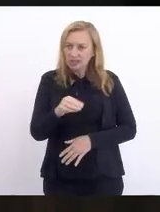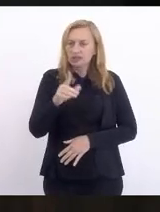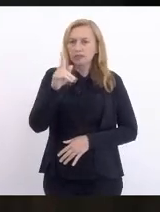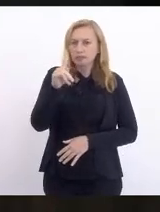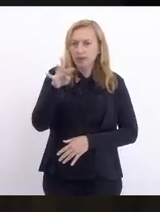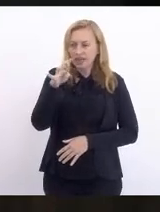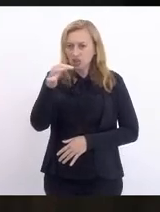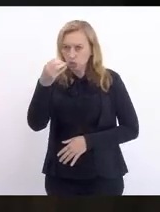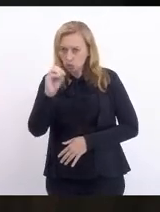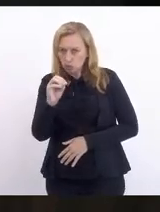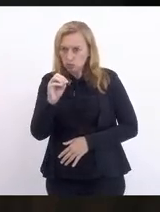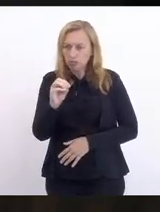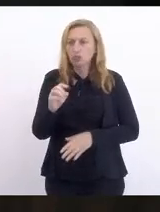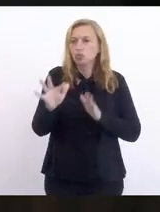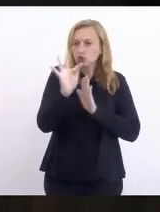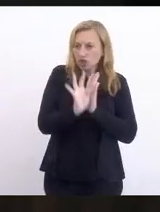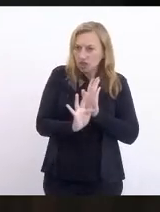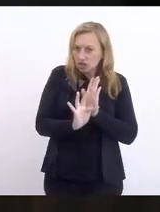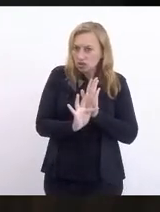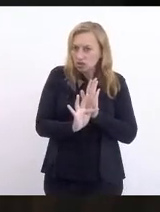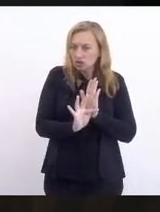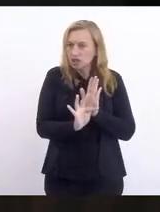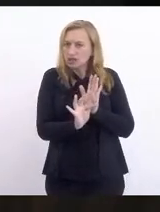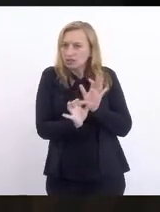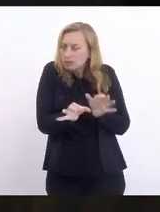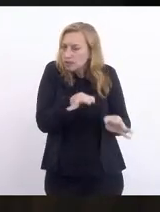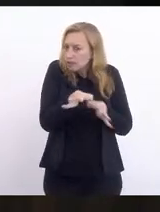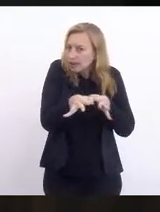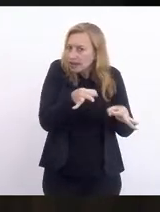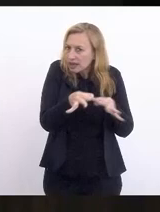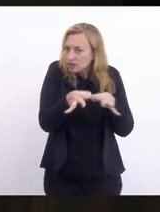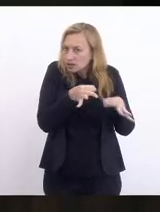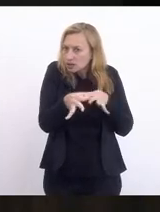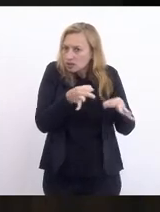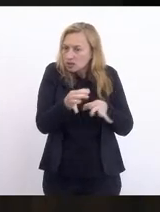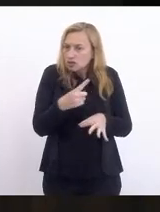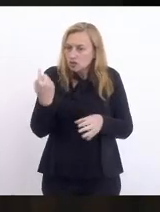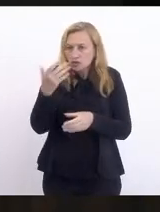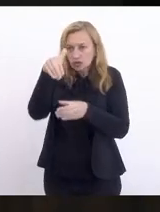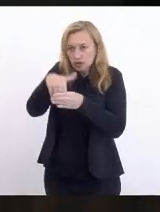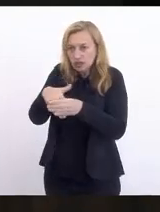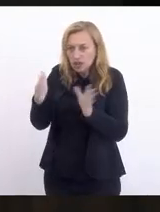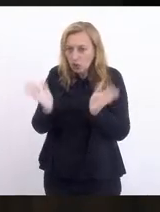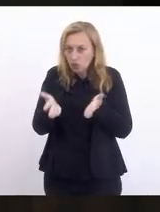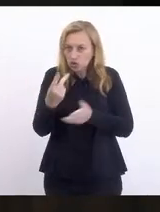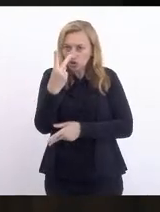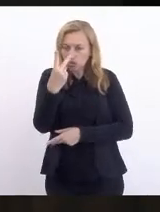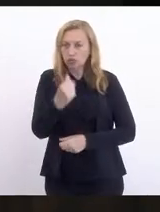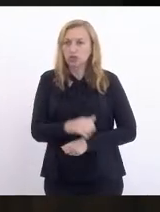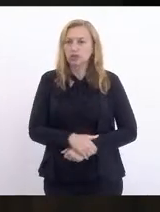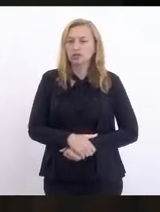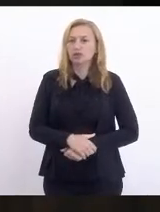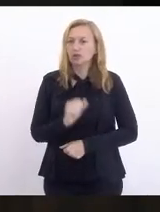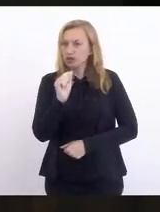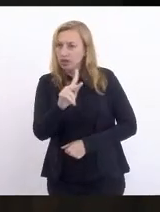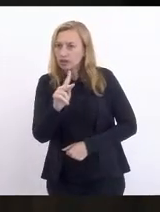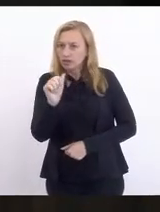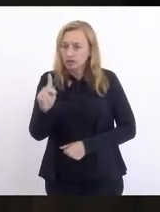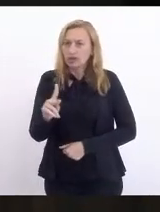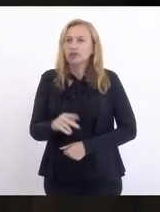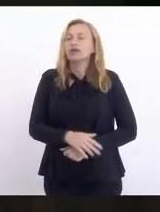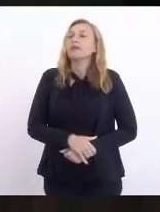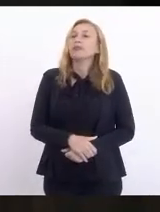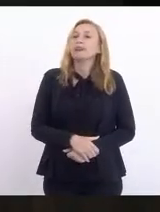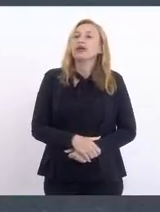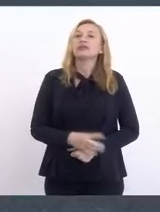precatórios o texto tá sendo finalizado e nós vamos votar as duas ainda hoje é uma presente tá